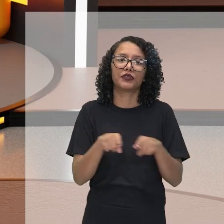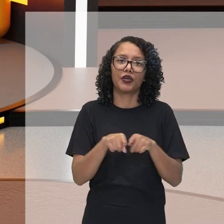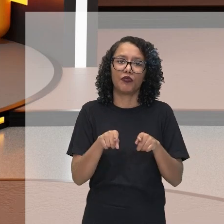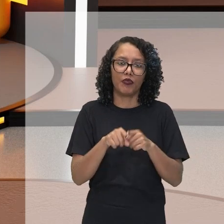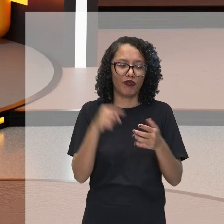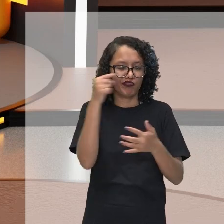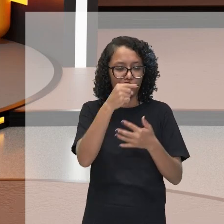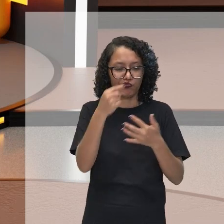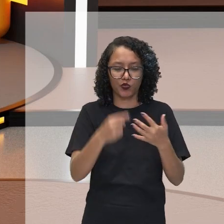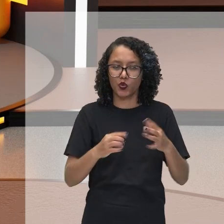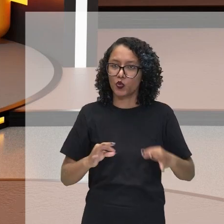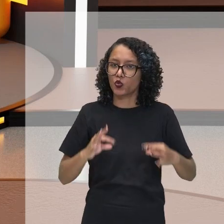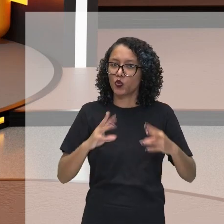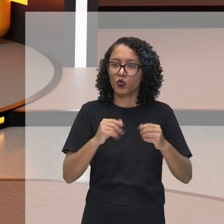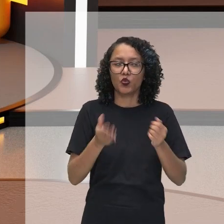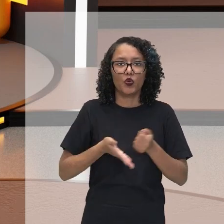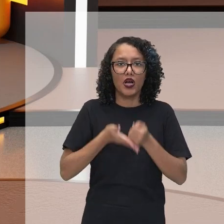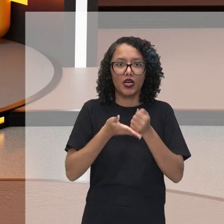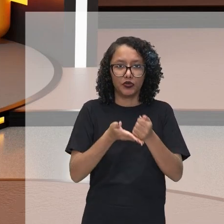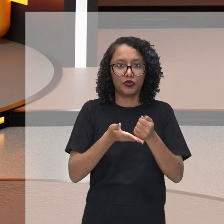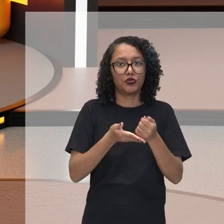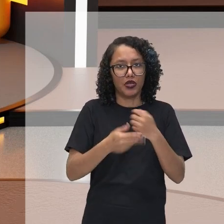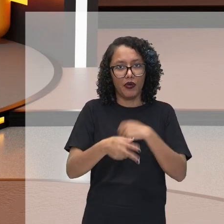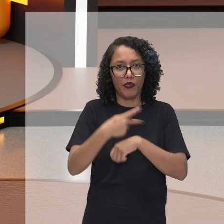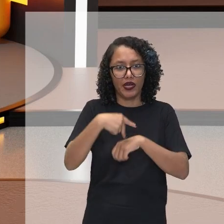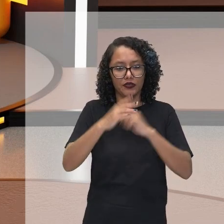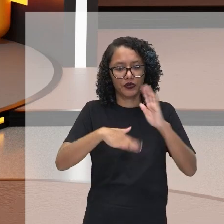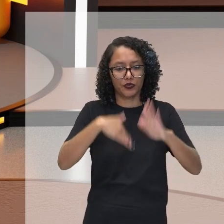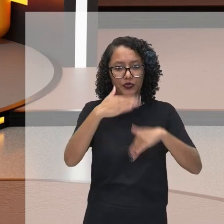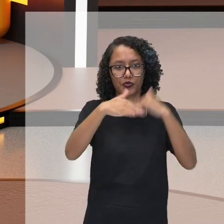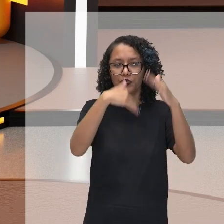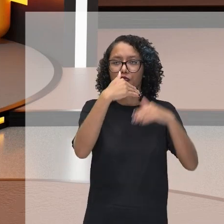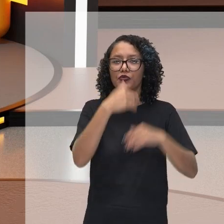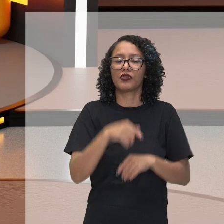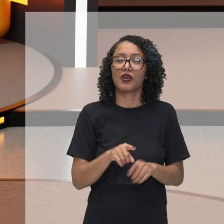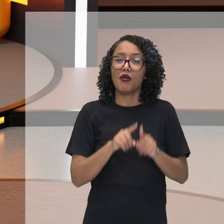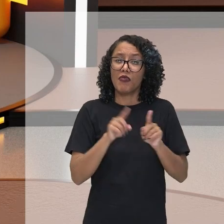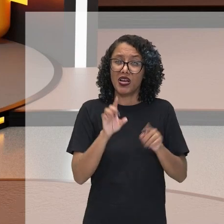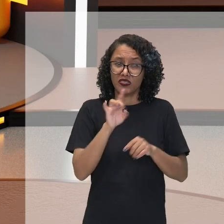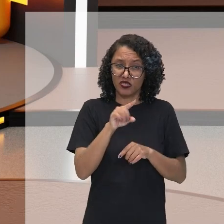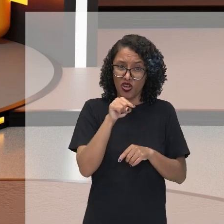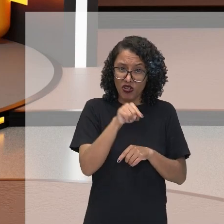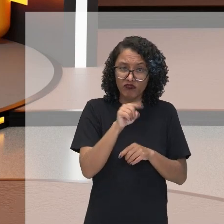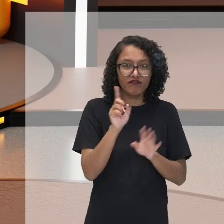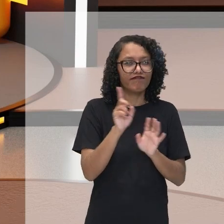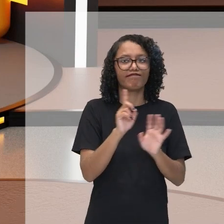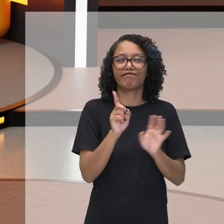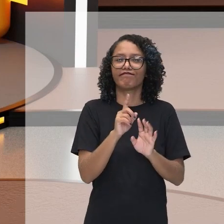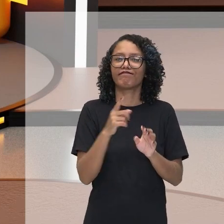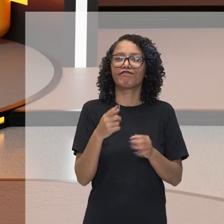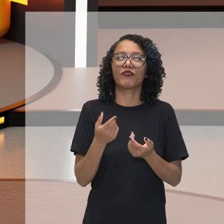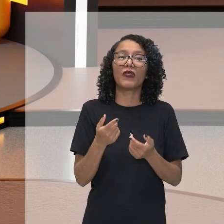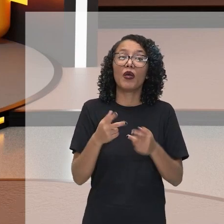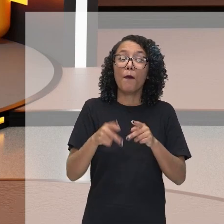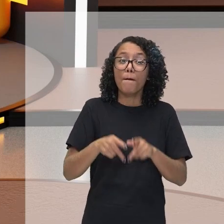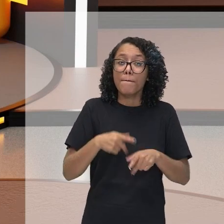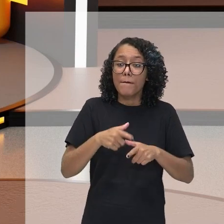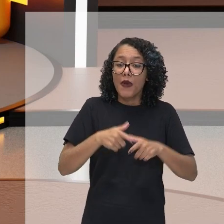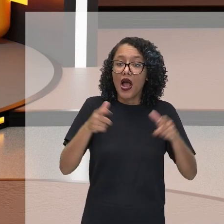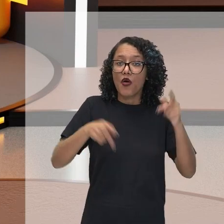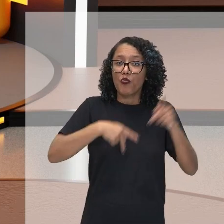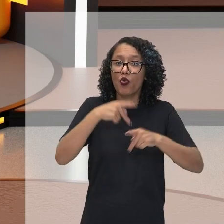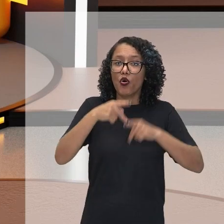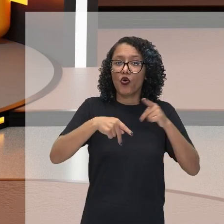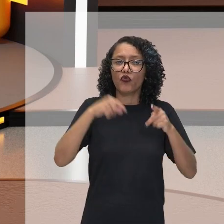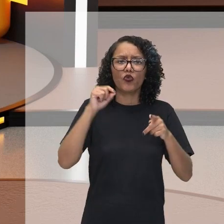no desenvolvimento de Singapura. Mas não para aí não, tá? A maioria, né, da população de